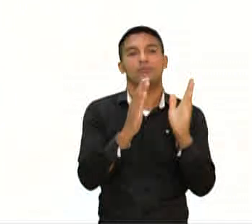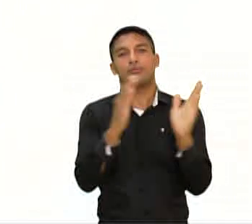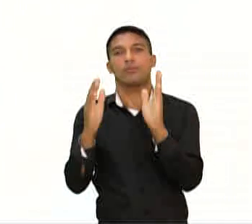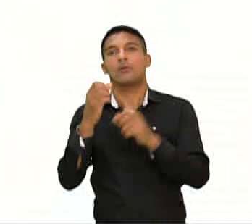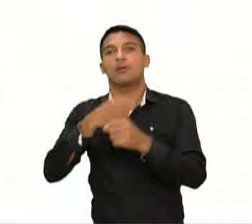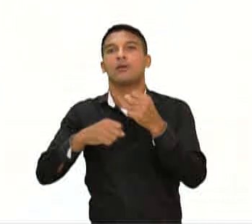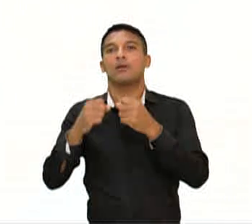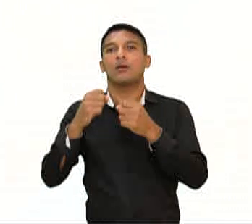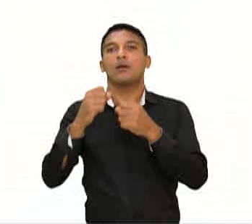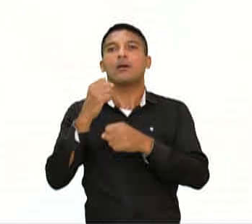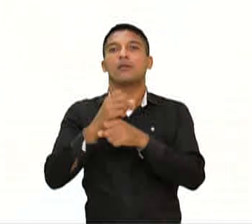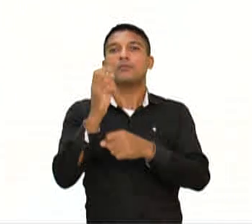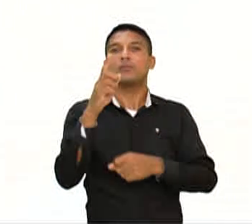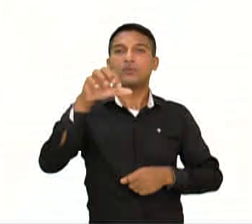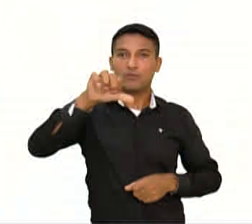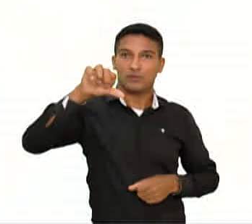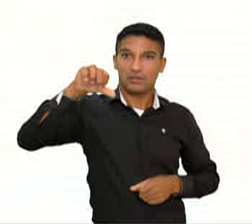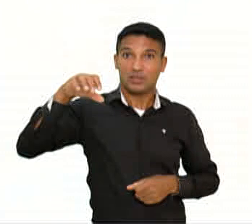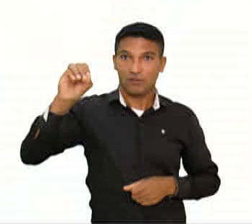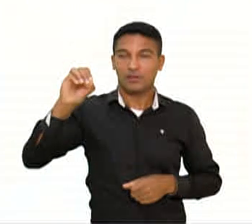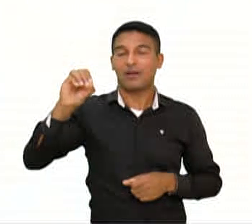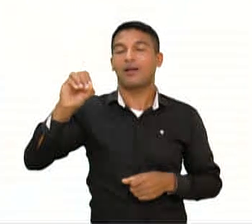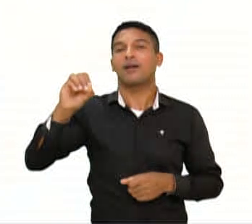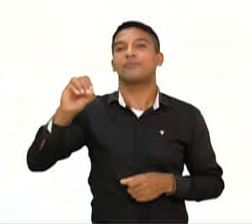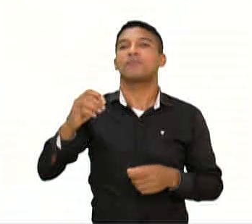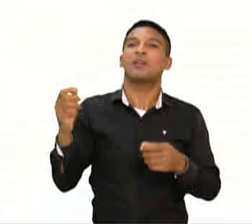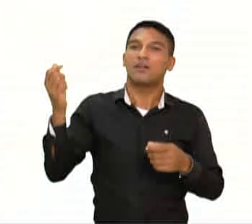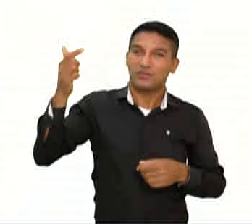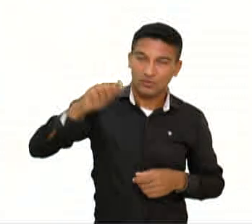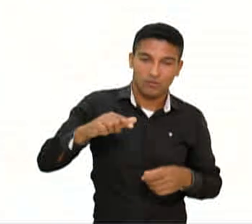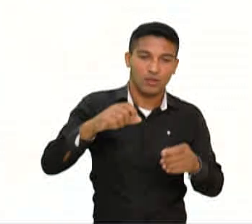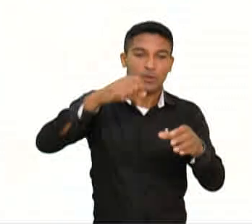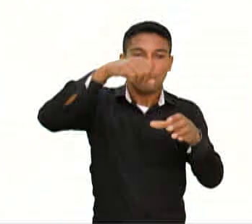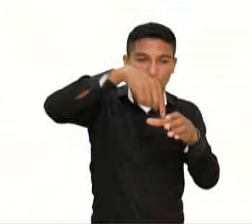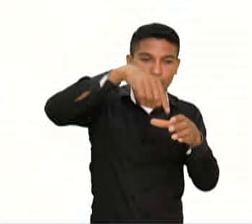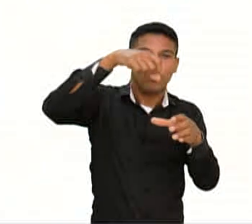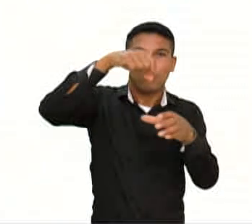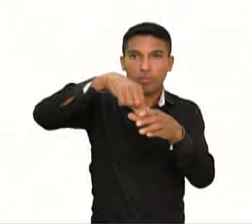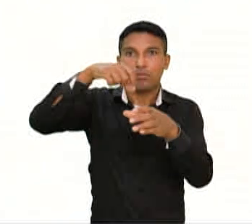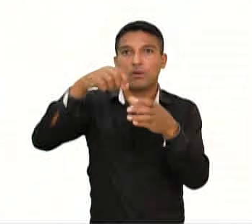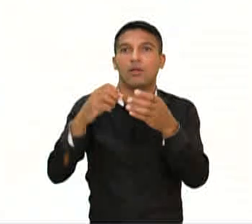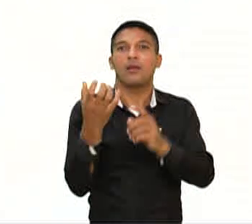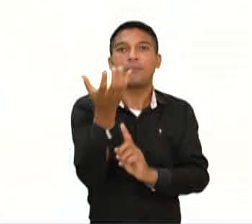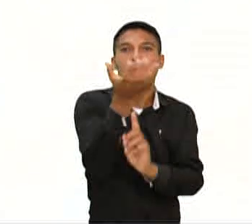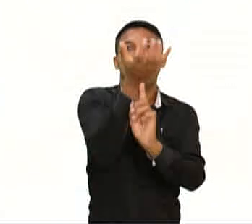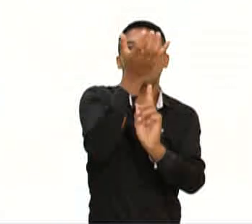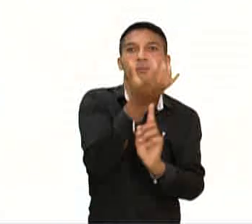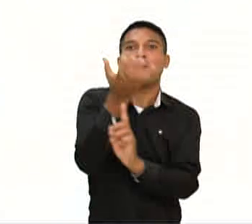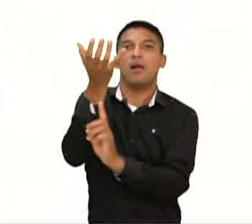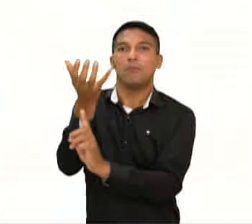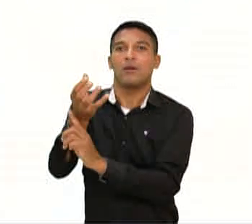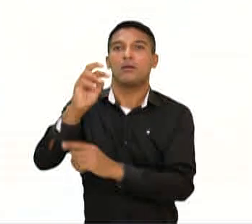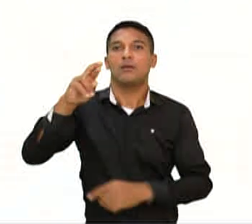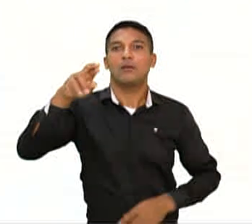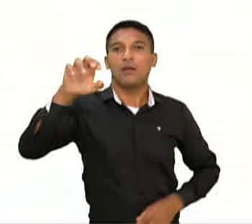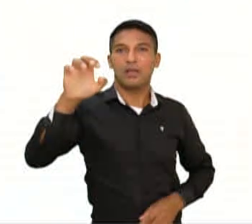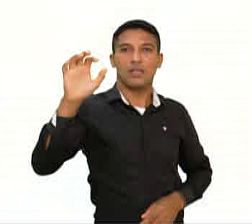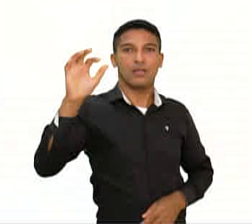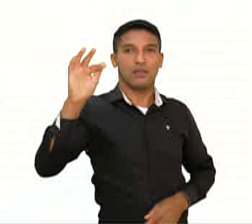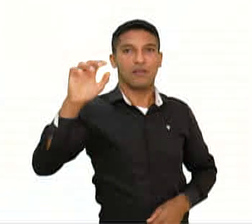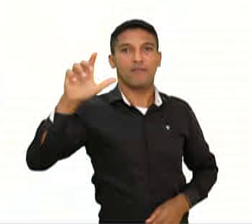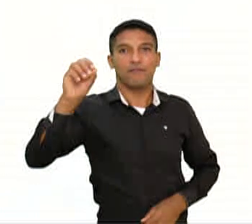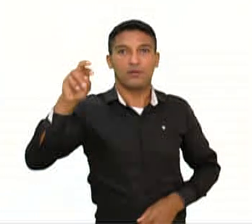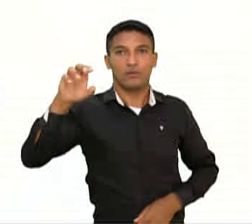estímulo do Estado, voltou a ser cultivada sob a forma de reflorestamento, visando a produção de papel e